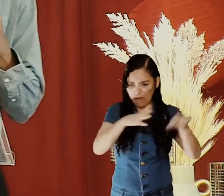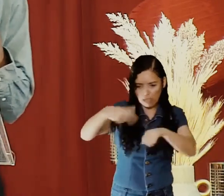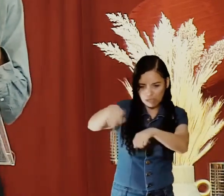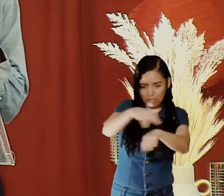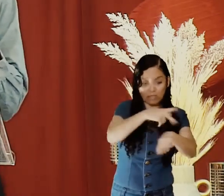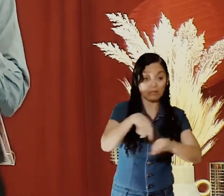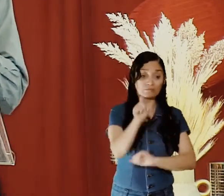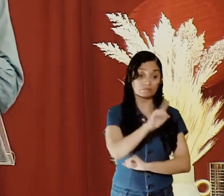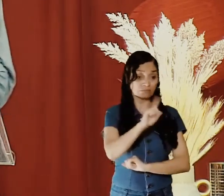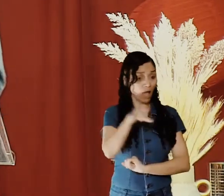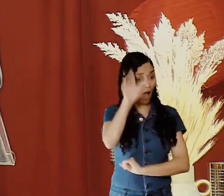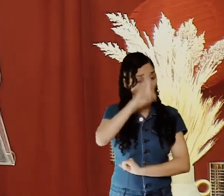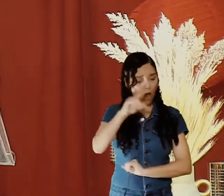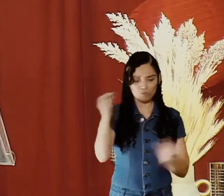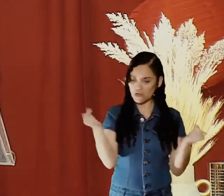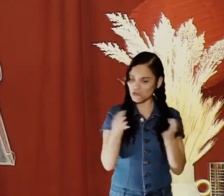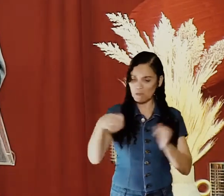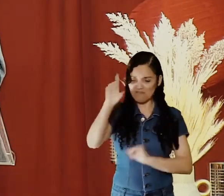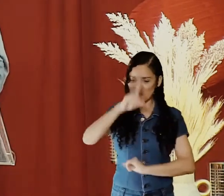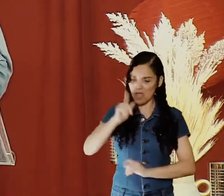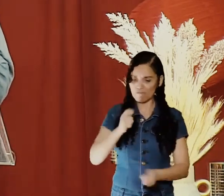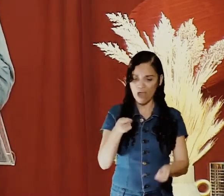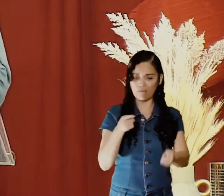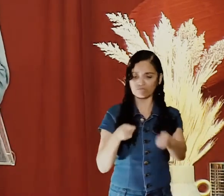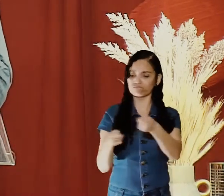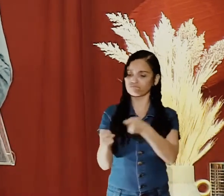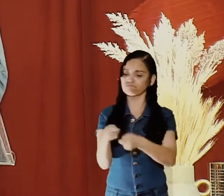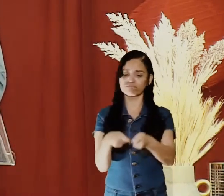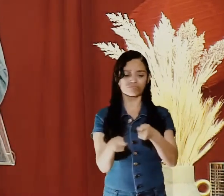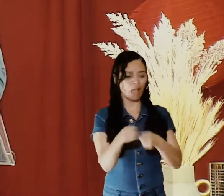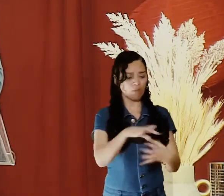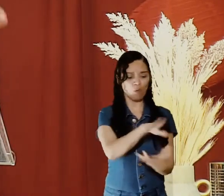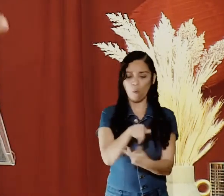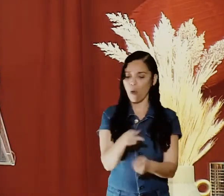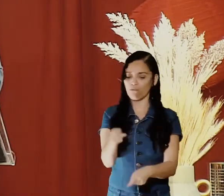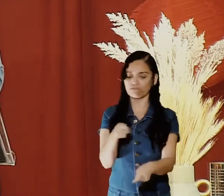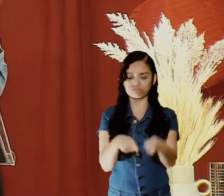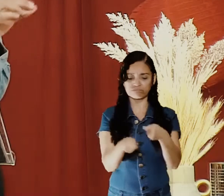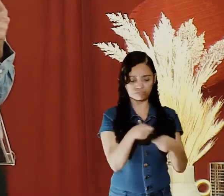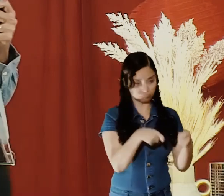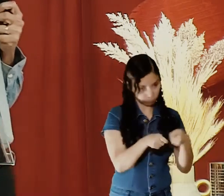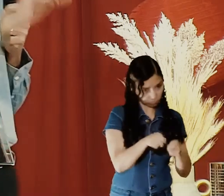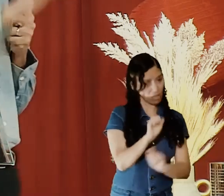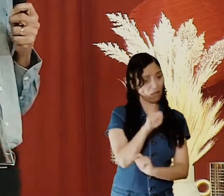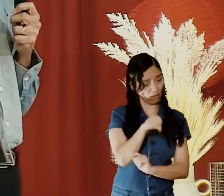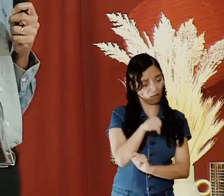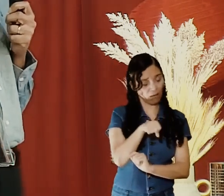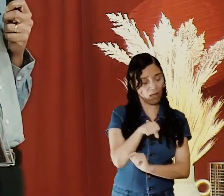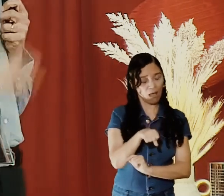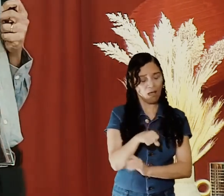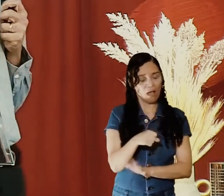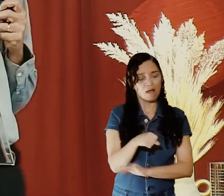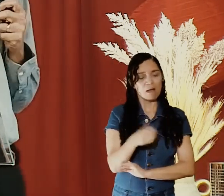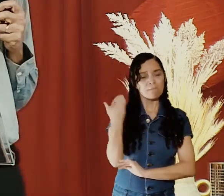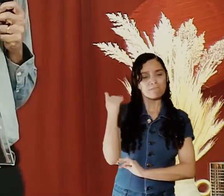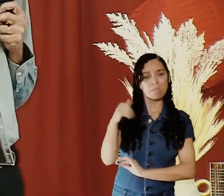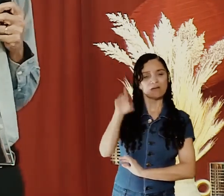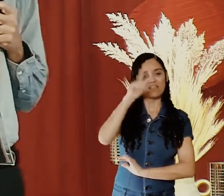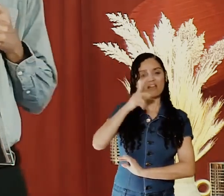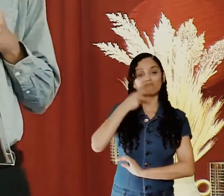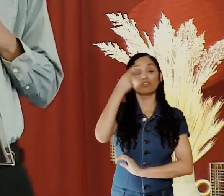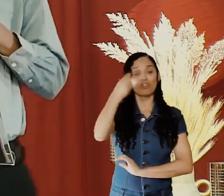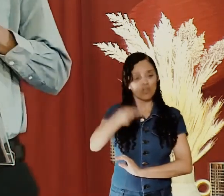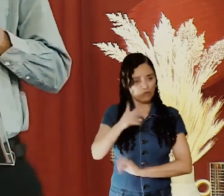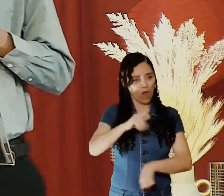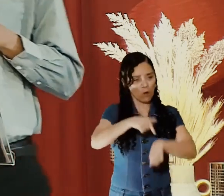a plenitude do tempo. Sim, Deus disse que na plenitude do tempo ele viria com a sua salvação.